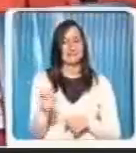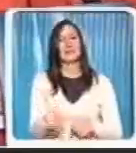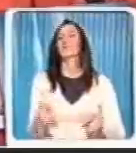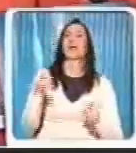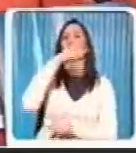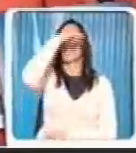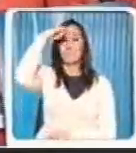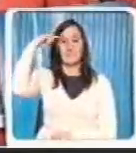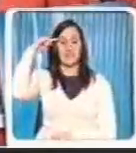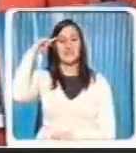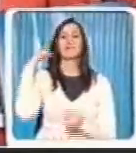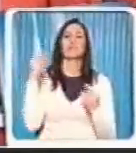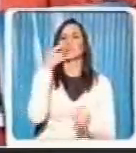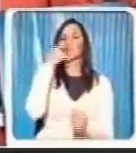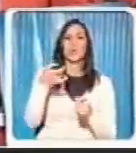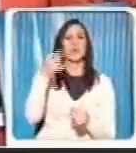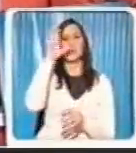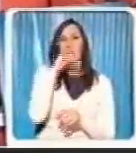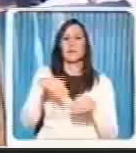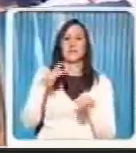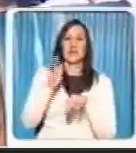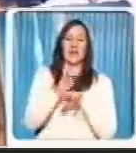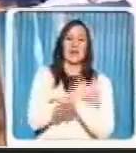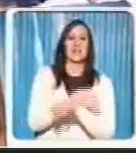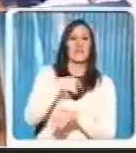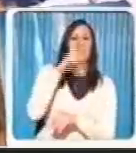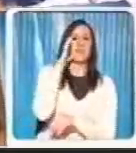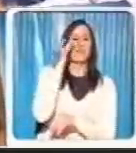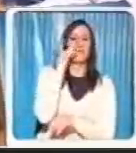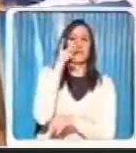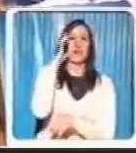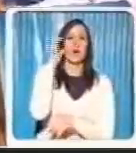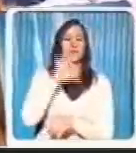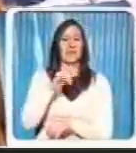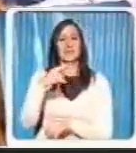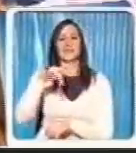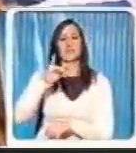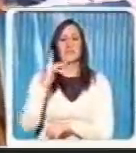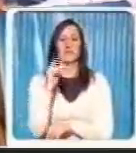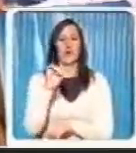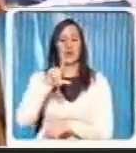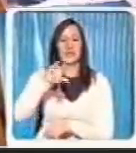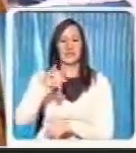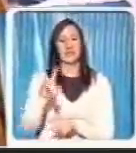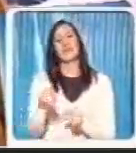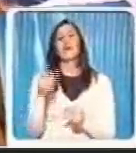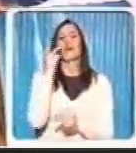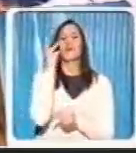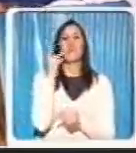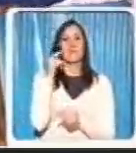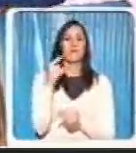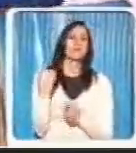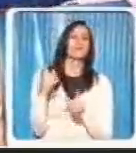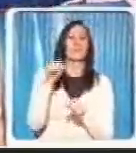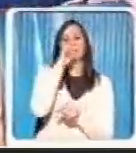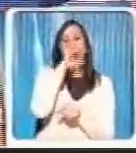Aqui a Beatriz Costa, muita gente não sabe, mas antes de viver para o Hotel Tivoli, teve a ver na Vila do Pinheiro, numa quinta. Se calhar a Cristina também não sabia. Pois, mas